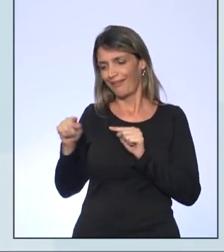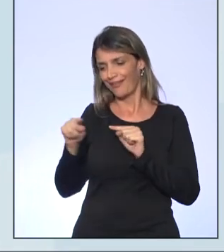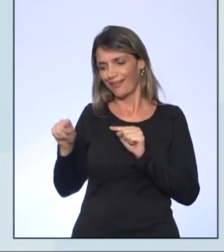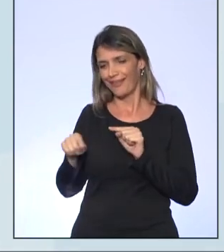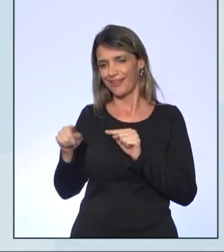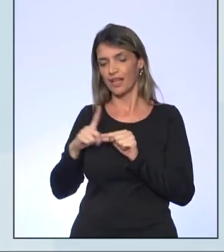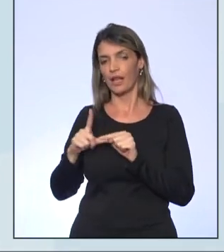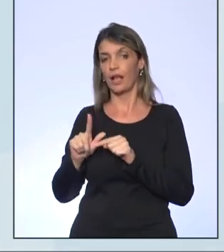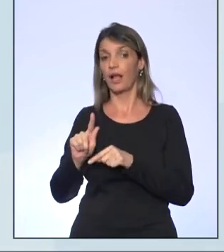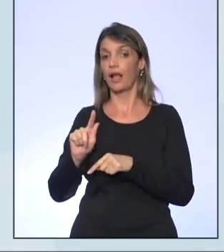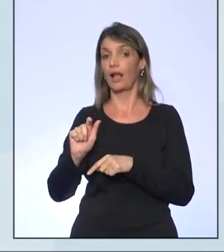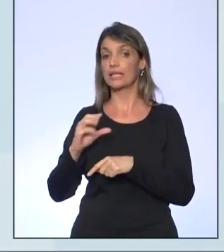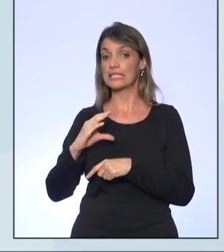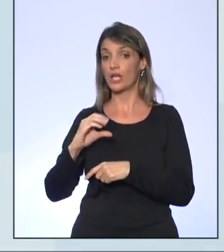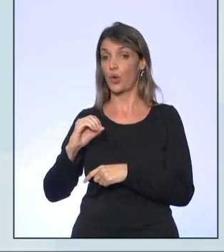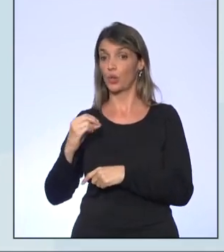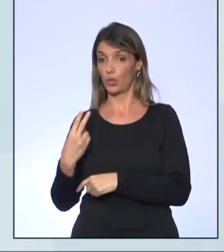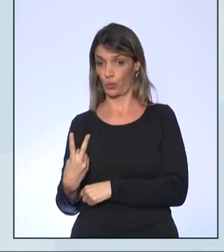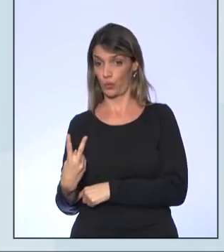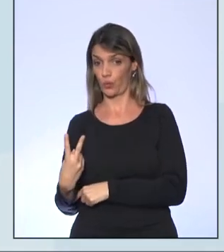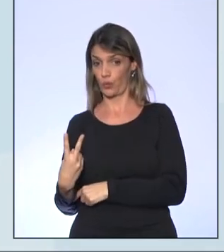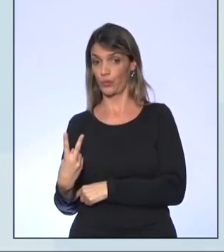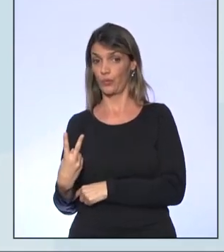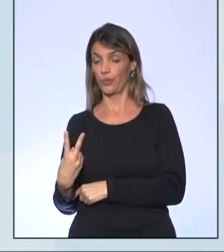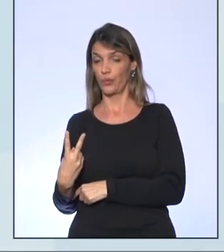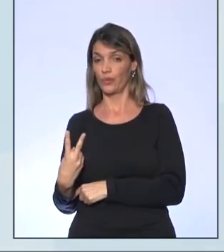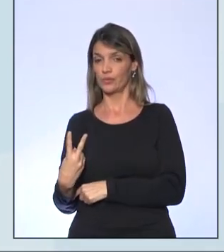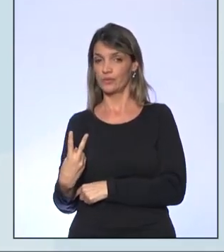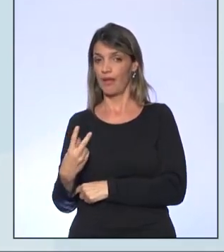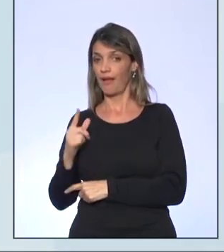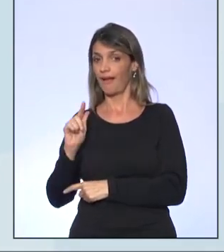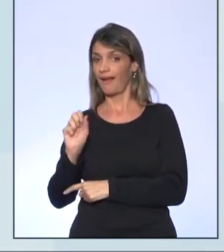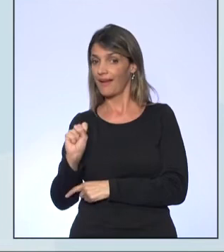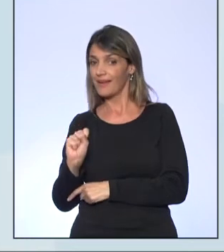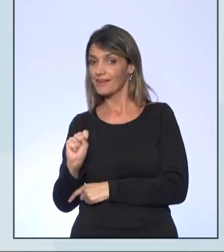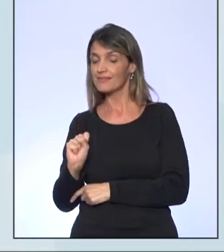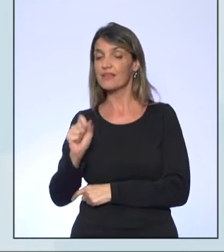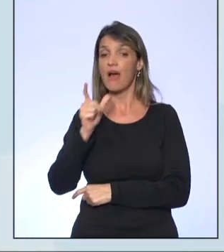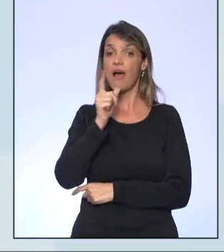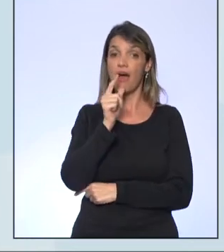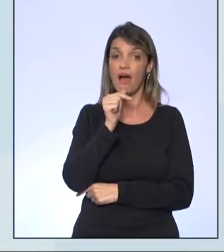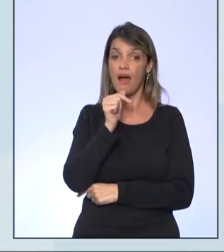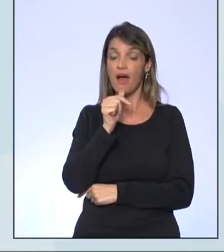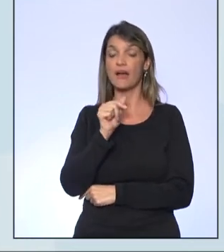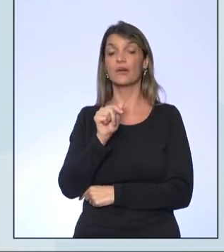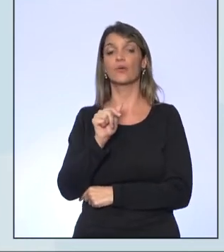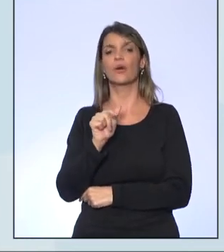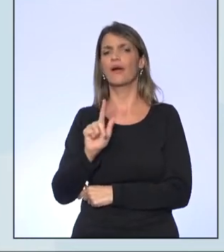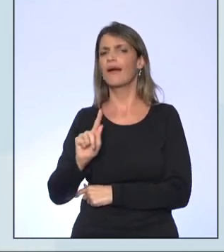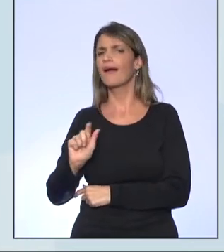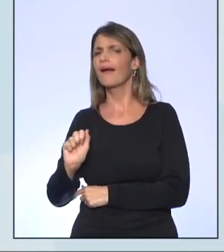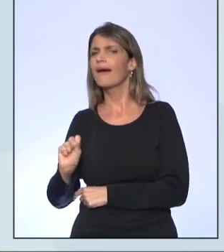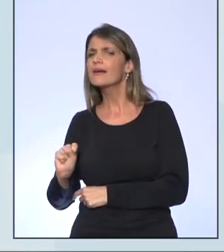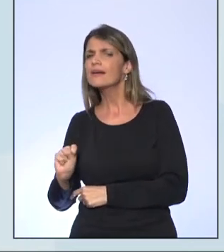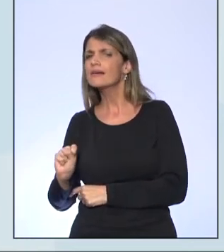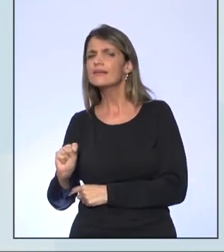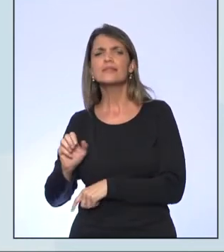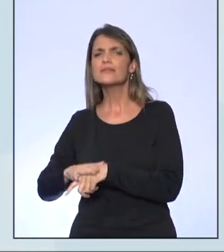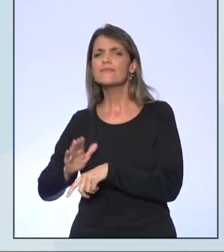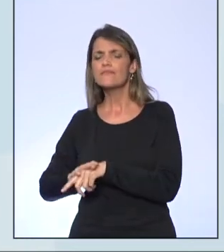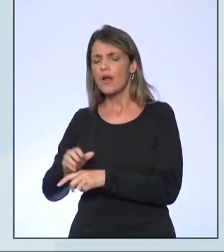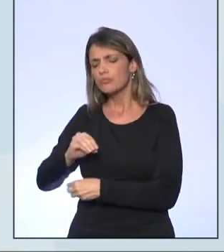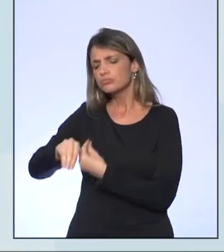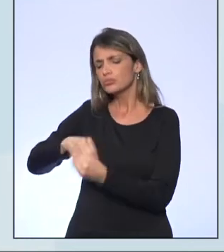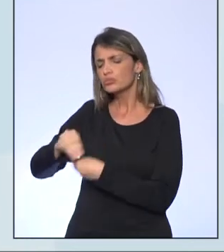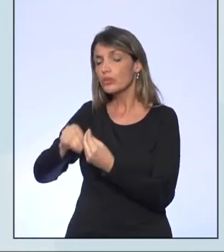nosso gás carbônico, que é o CO2, está no estado gasoso, a água. Esse gás carbônico, ele reage com a água e